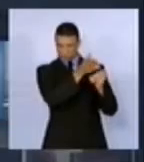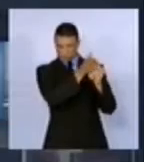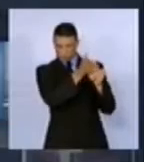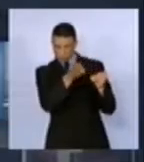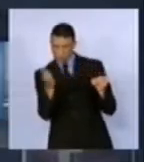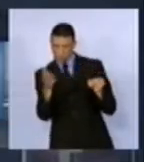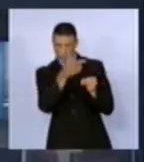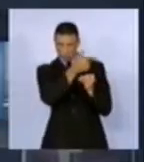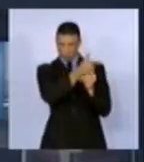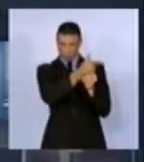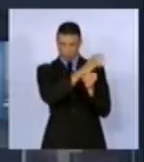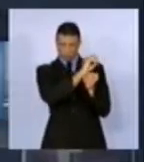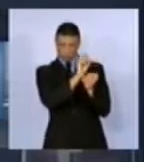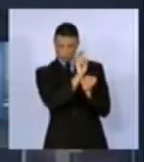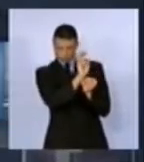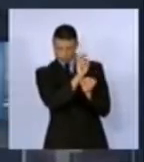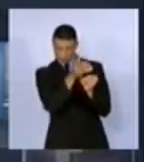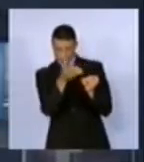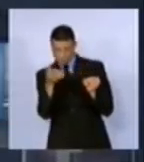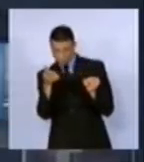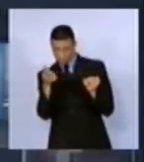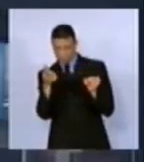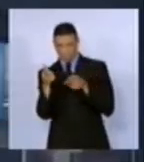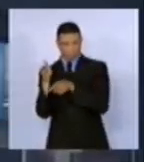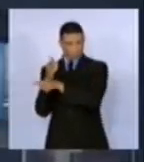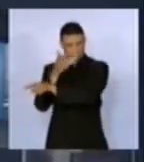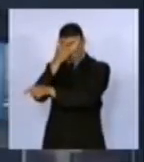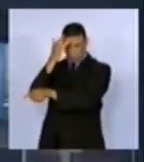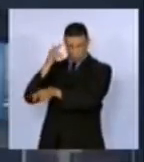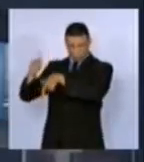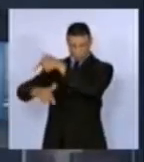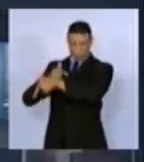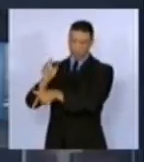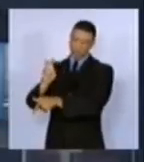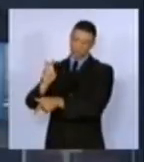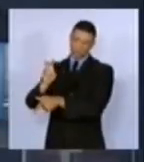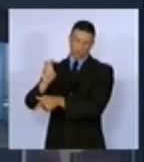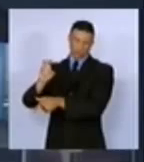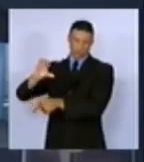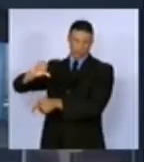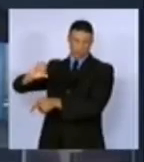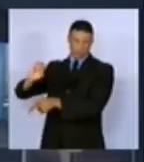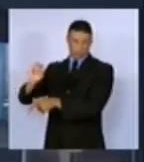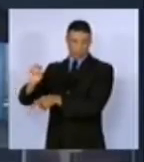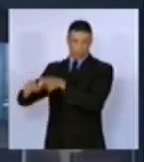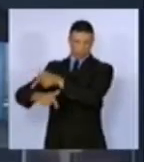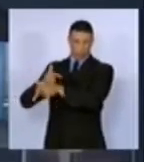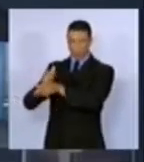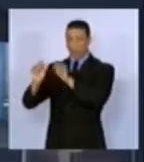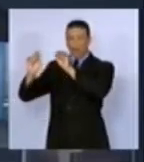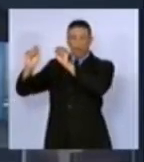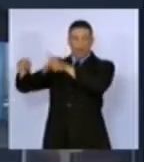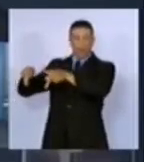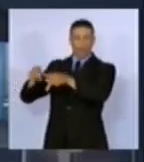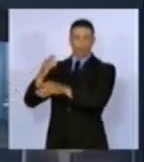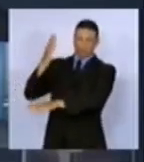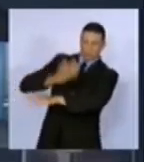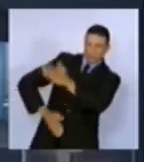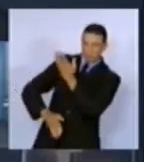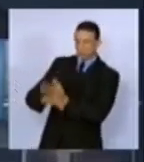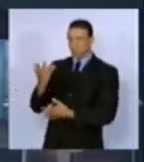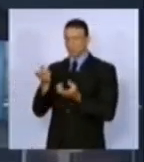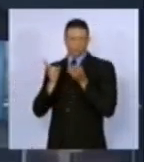eh dos 519.000 empregos daquela época eh os aposentados por invalidez